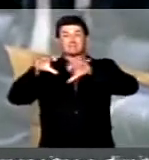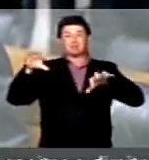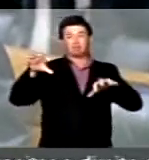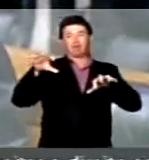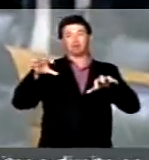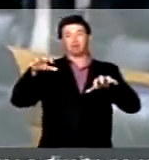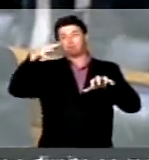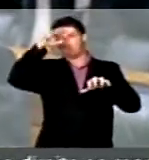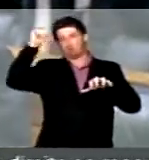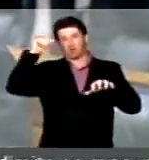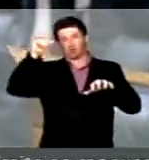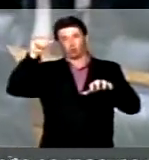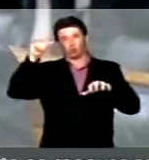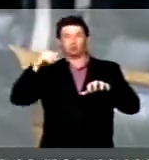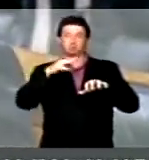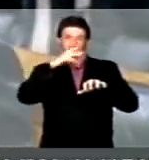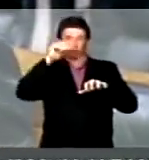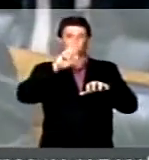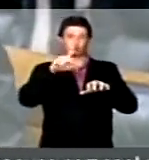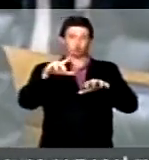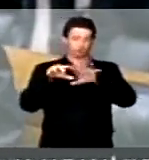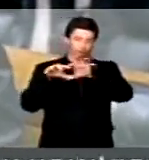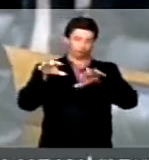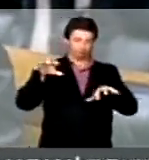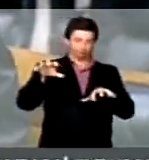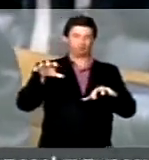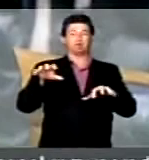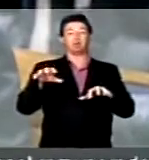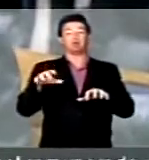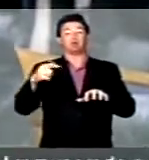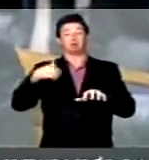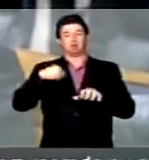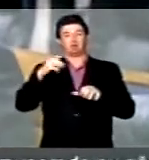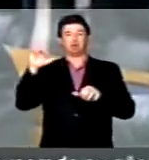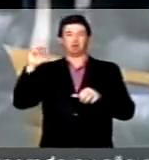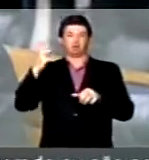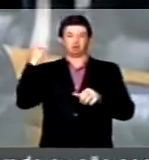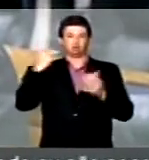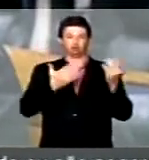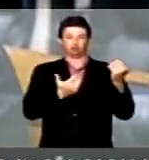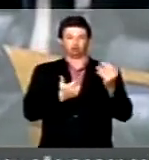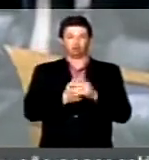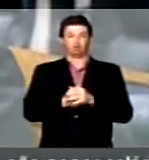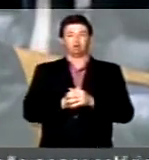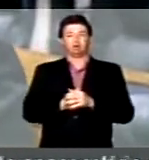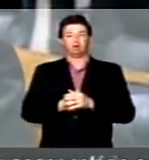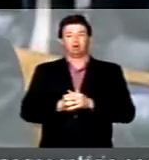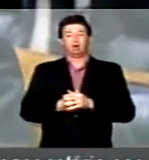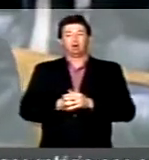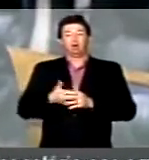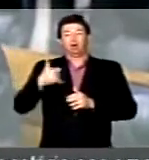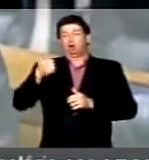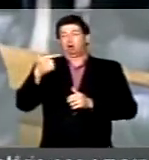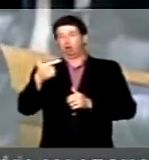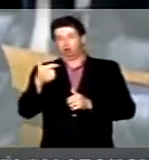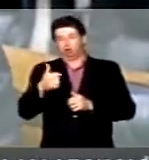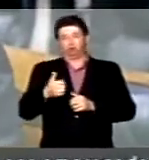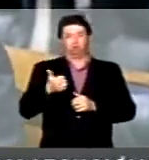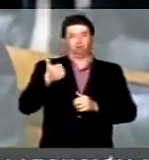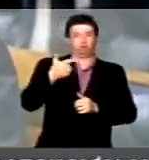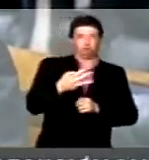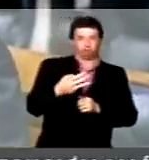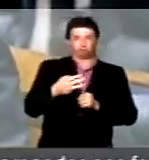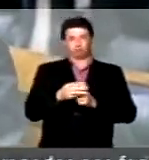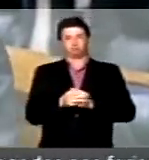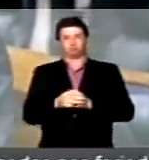estado de Mato Grosso, capital Campo Grande. Eu era um jovem, com os meus 12, 13 anos de